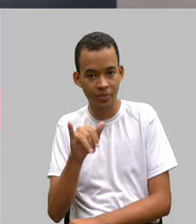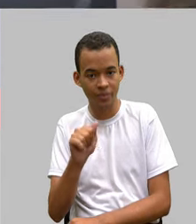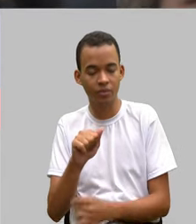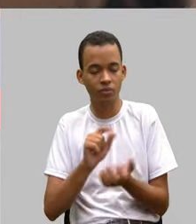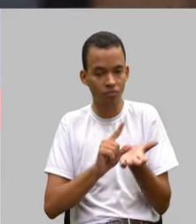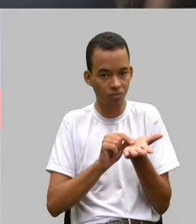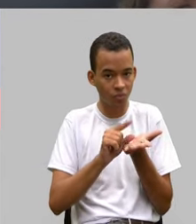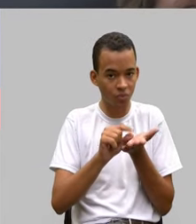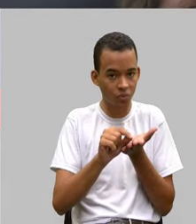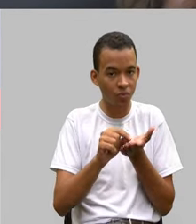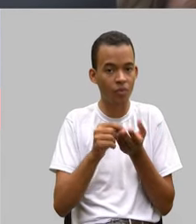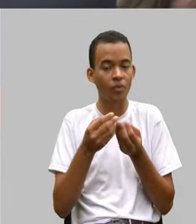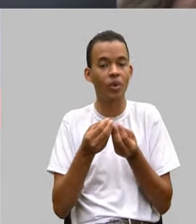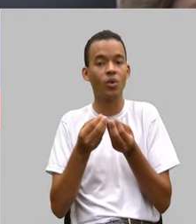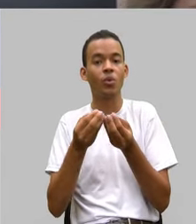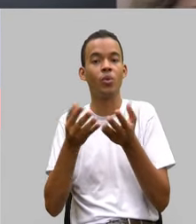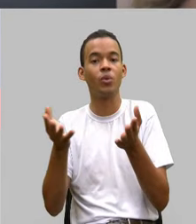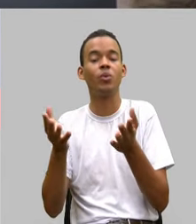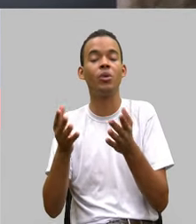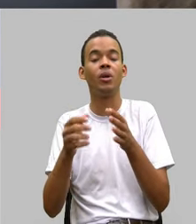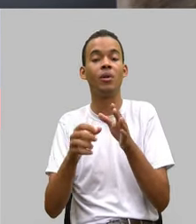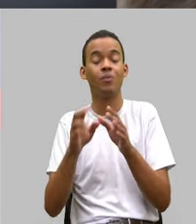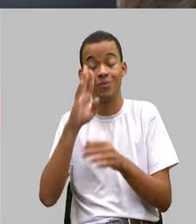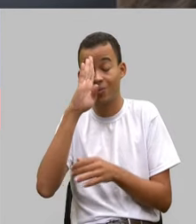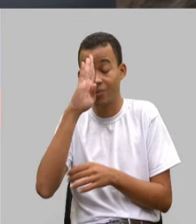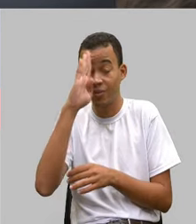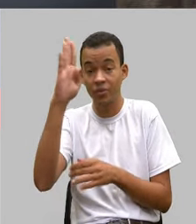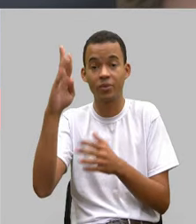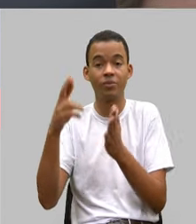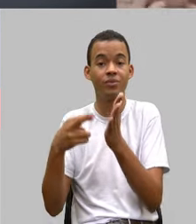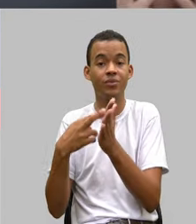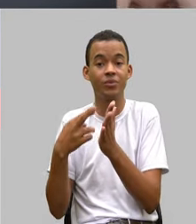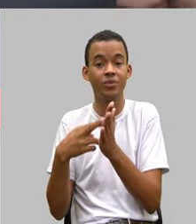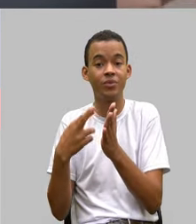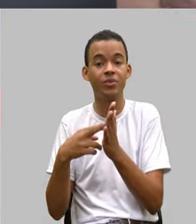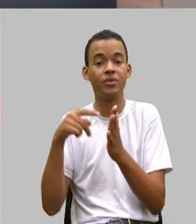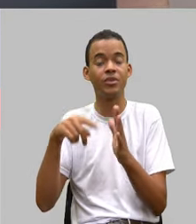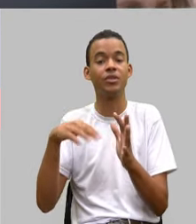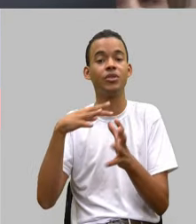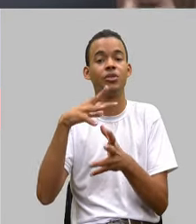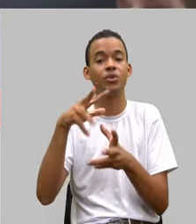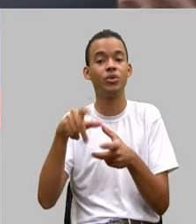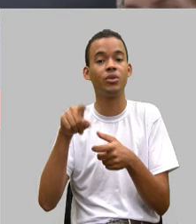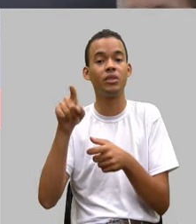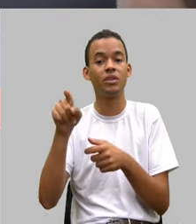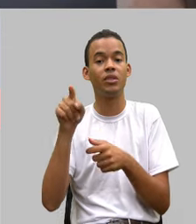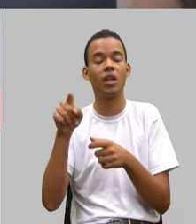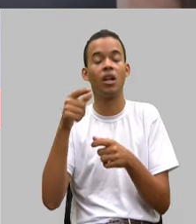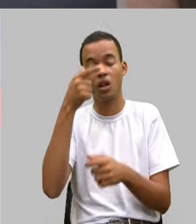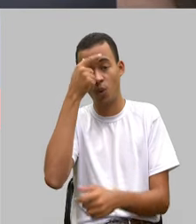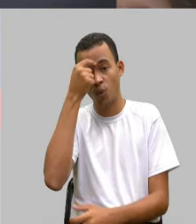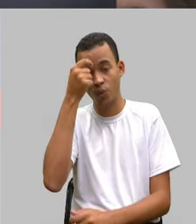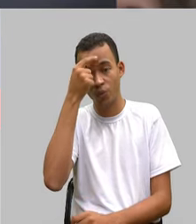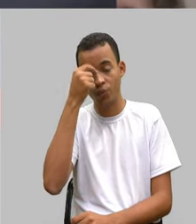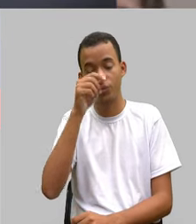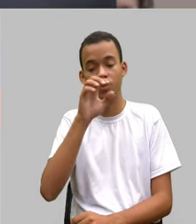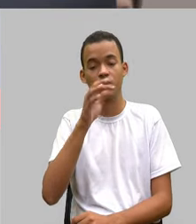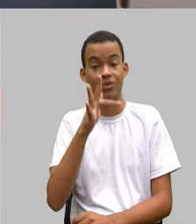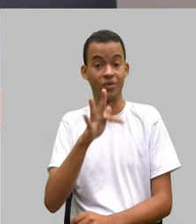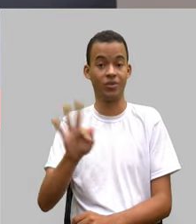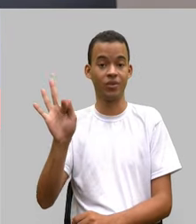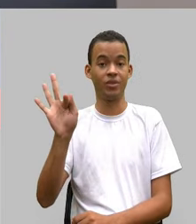sobre dor do nosso planeta editado pela Universidade de Oxford e por eu sou sou